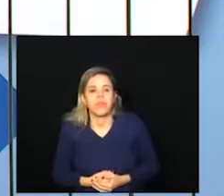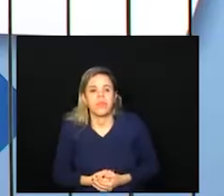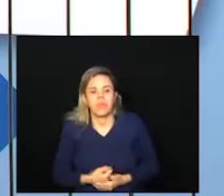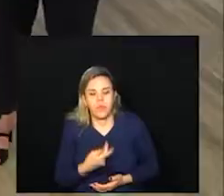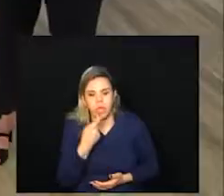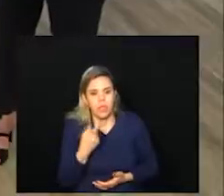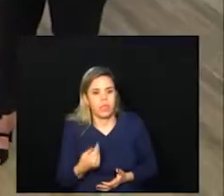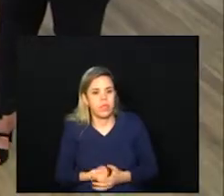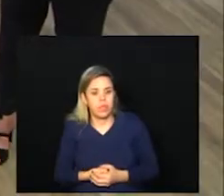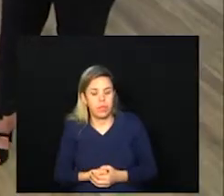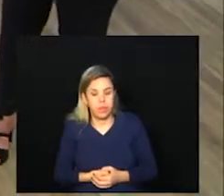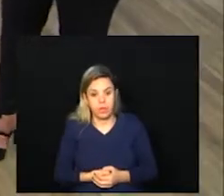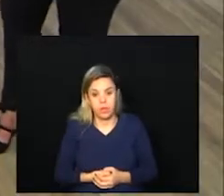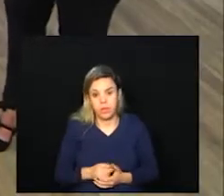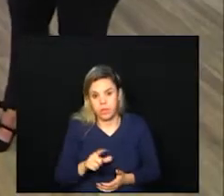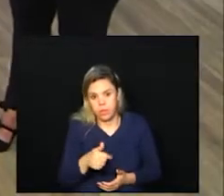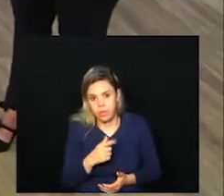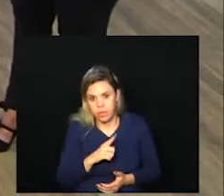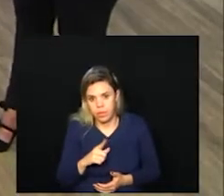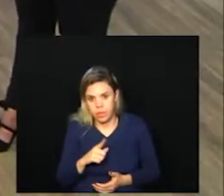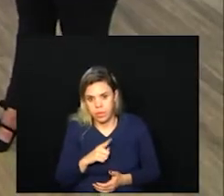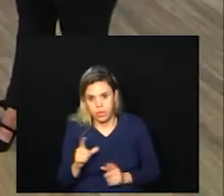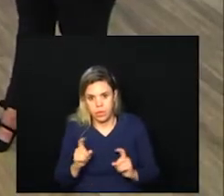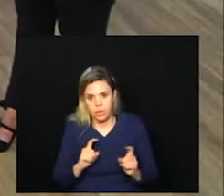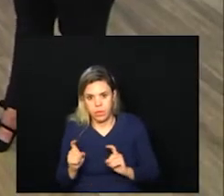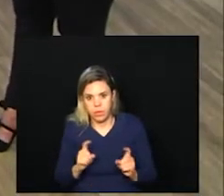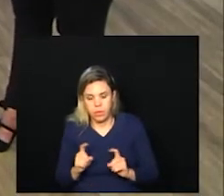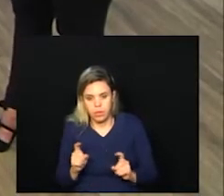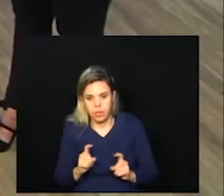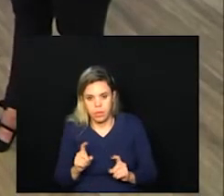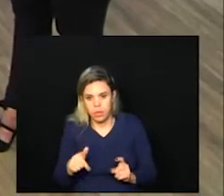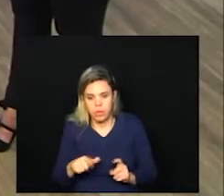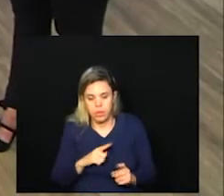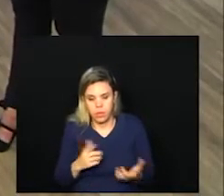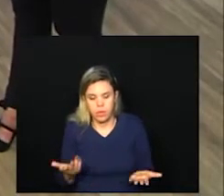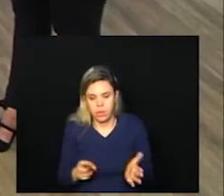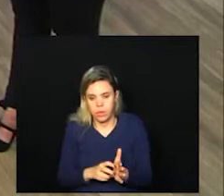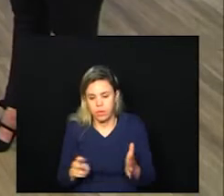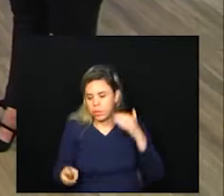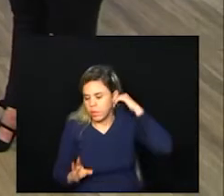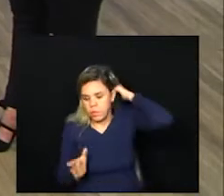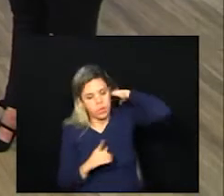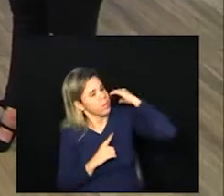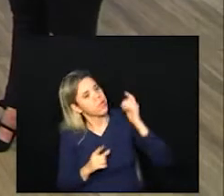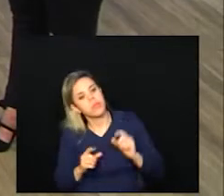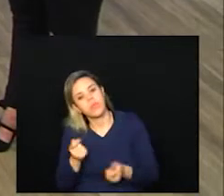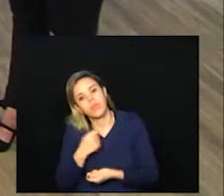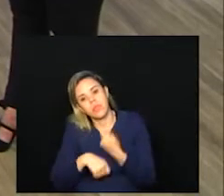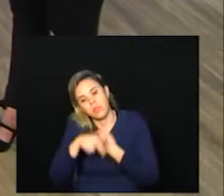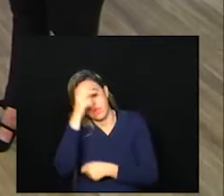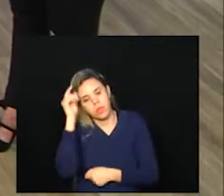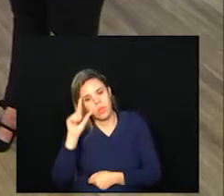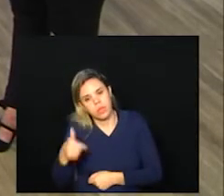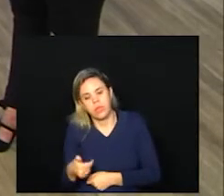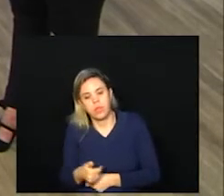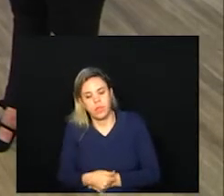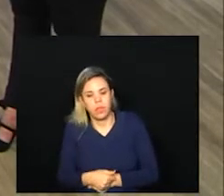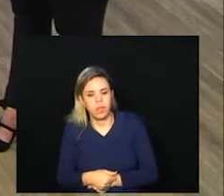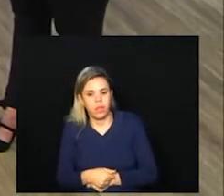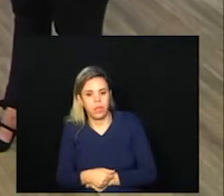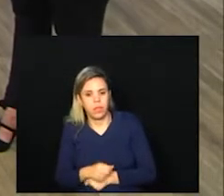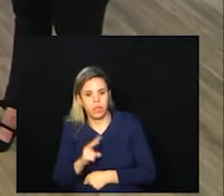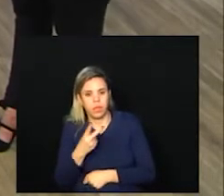falar um pouquinho, Gabriel, porque daqui a pouco temos reuniões. Nós já tivemos hoje de manhã da administração pública e daqui a pouco,